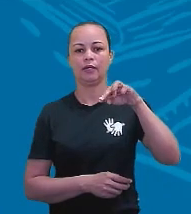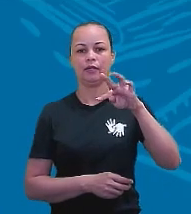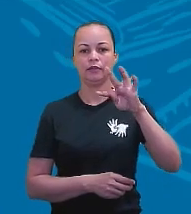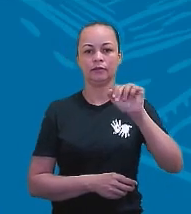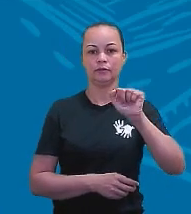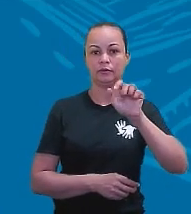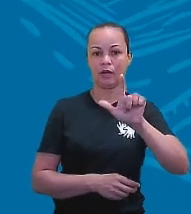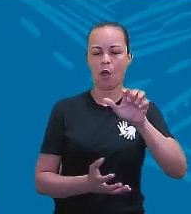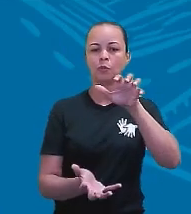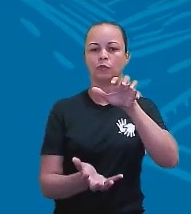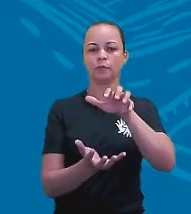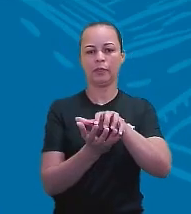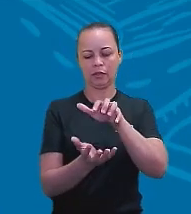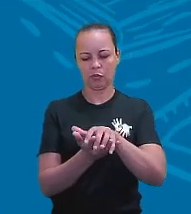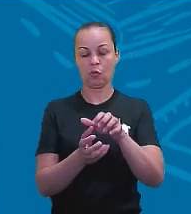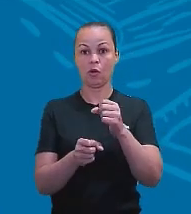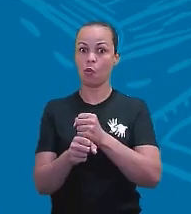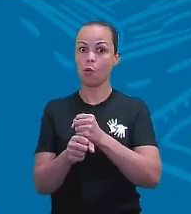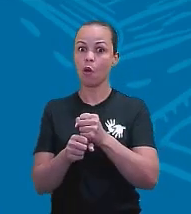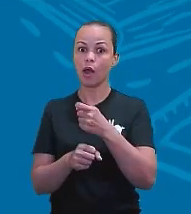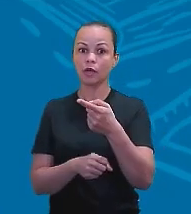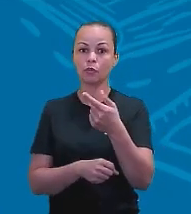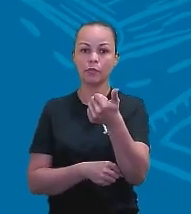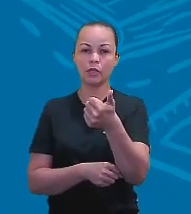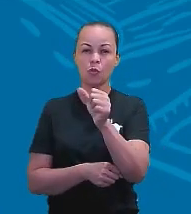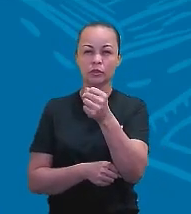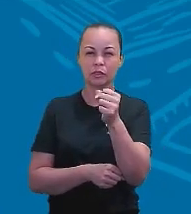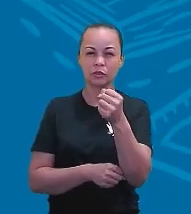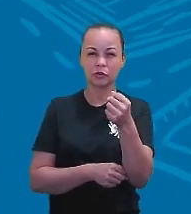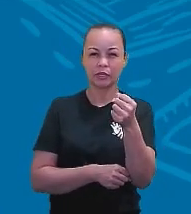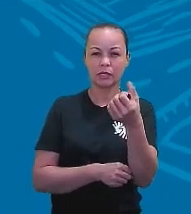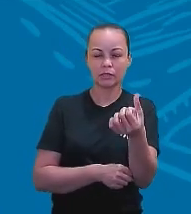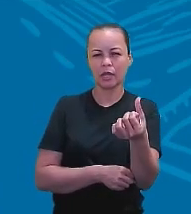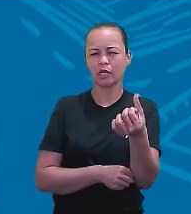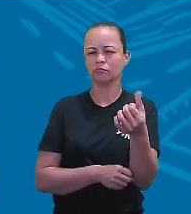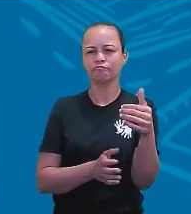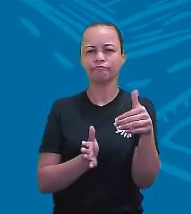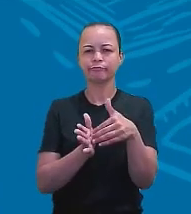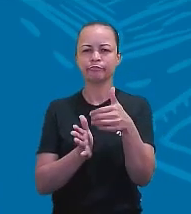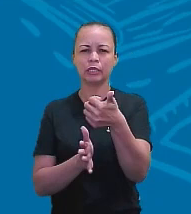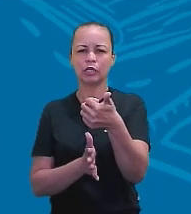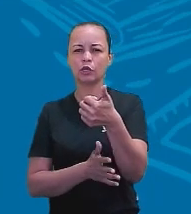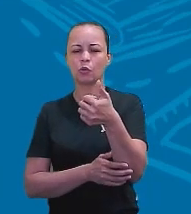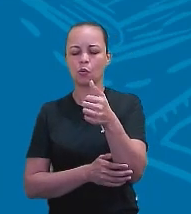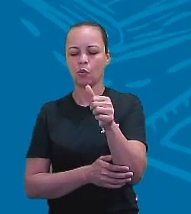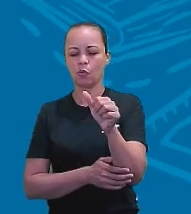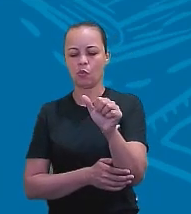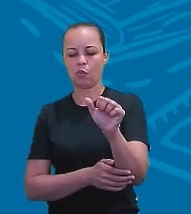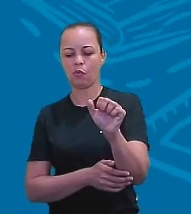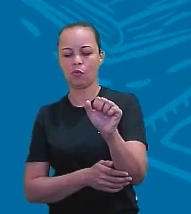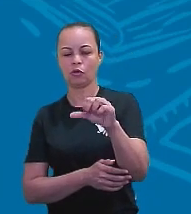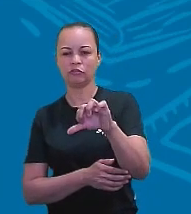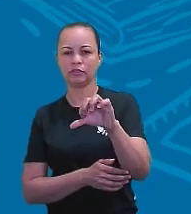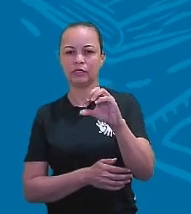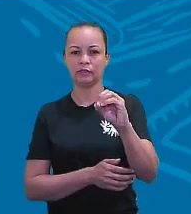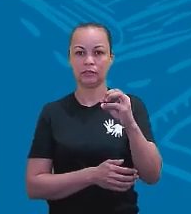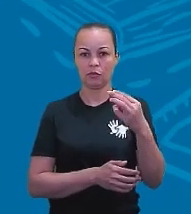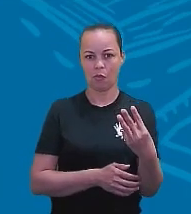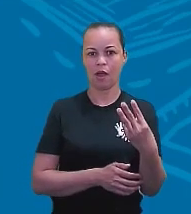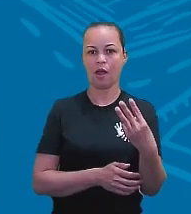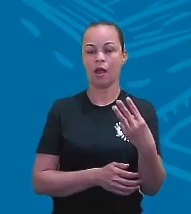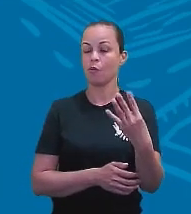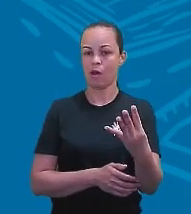aí o ano, gente, 1886 a 1904, mais ou menos, foi esse ano aí que